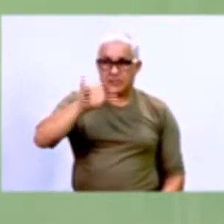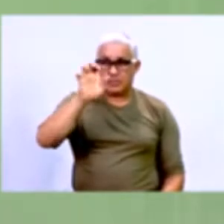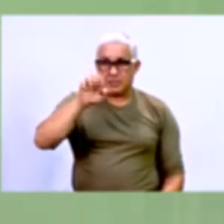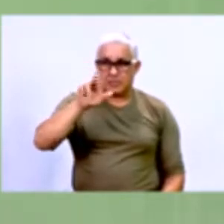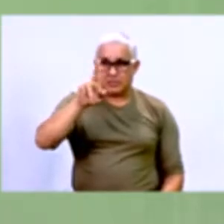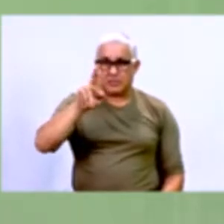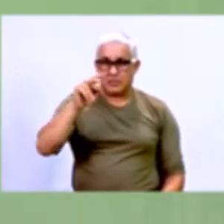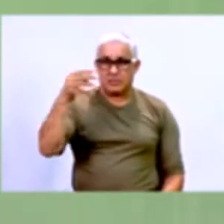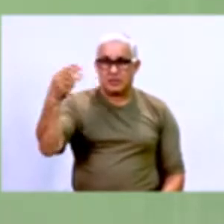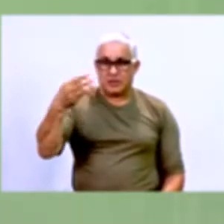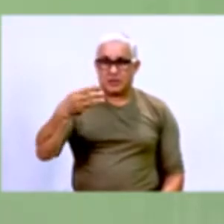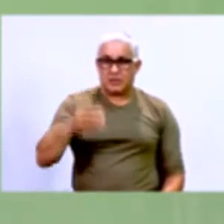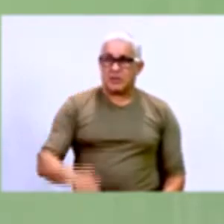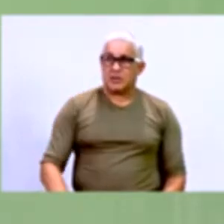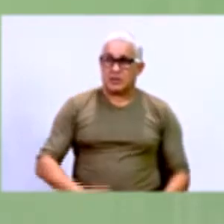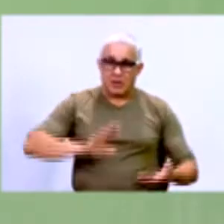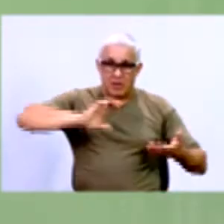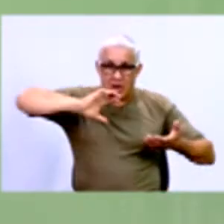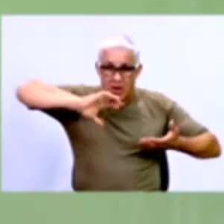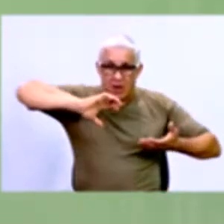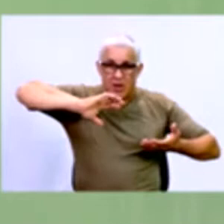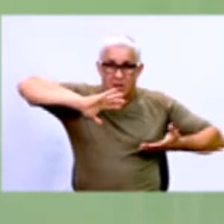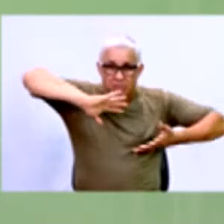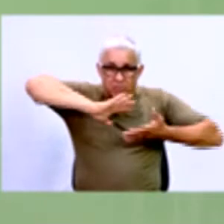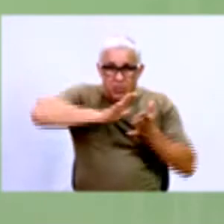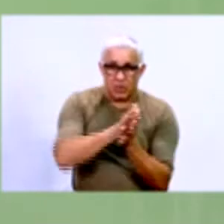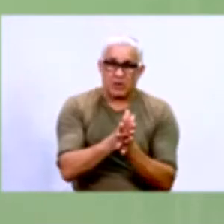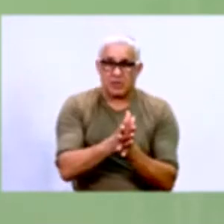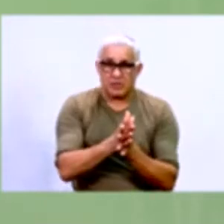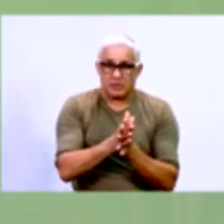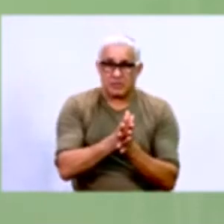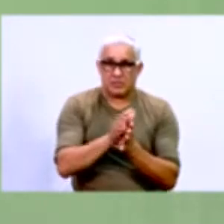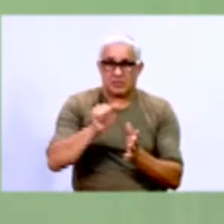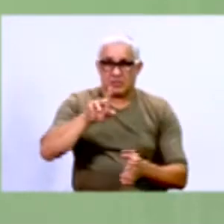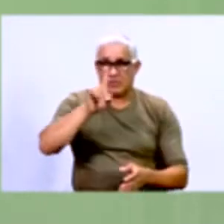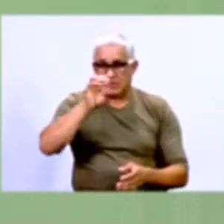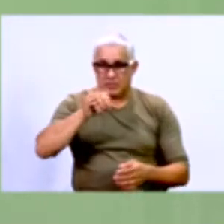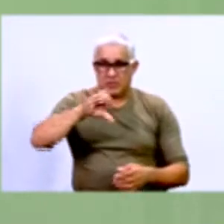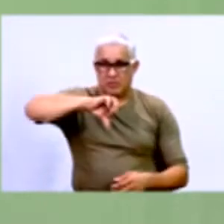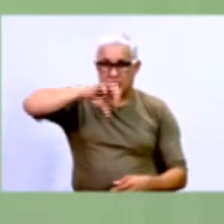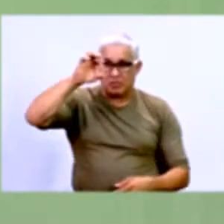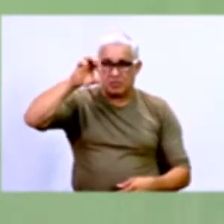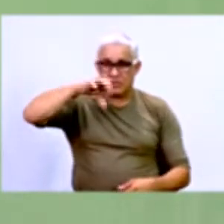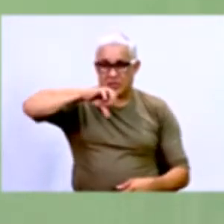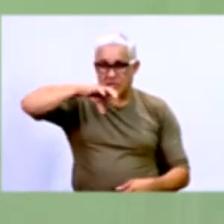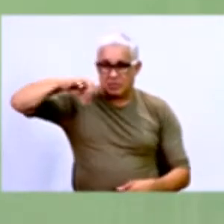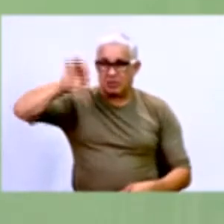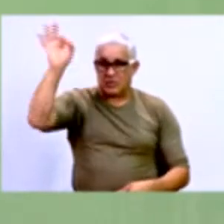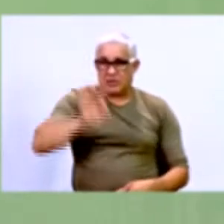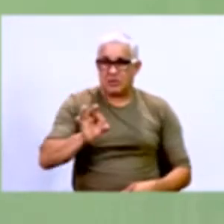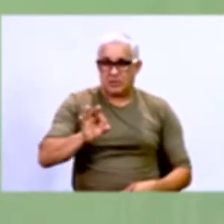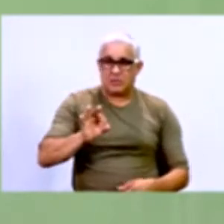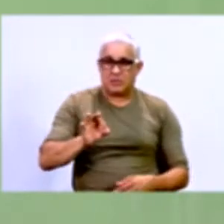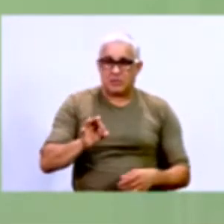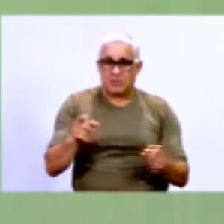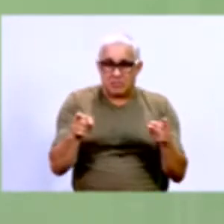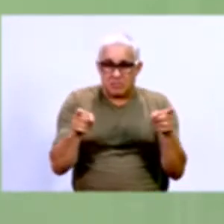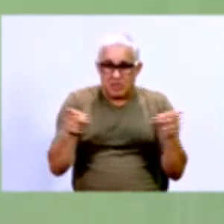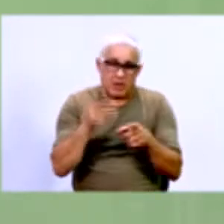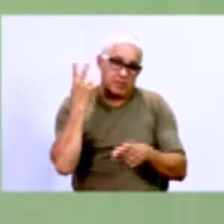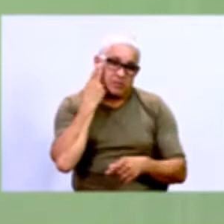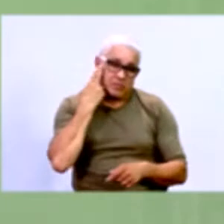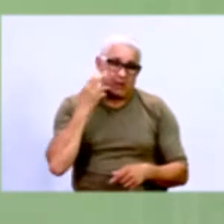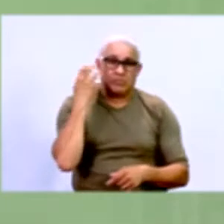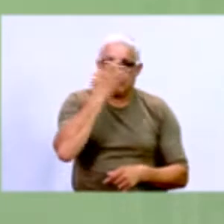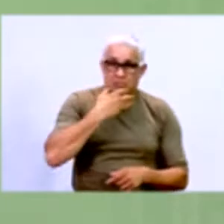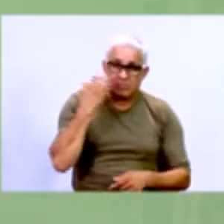áudio que pode reduzir o arquivo em até 90% do tamanho natural de uma música,